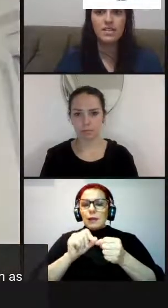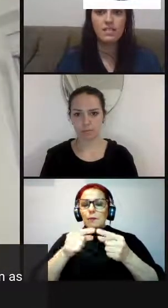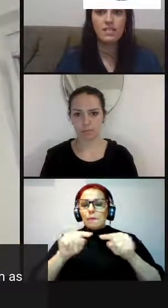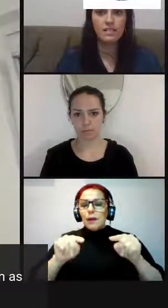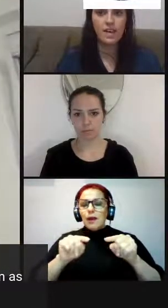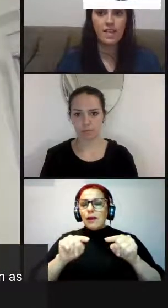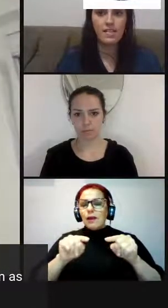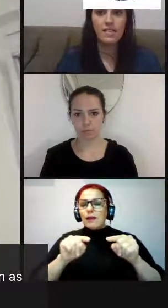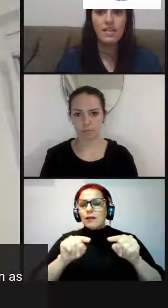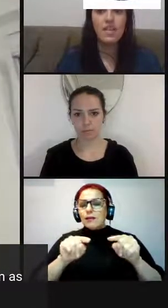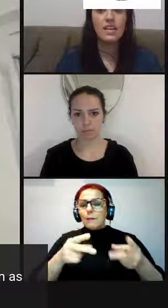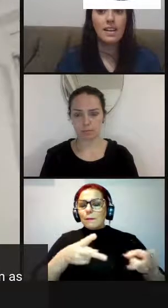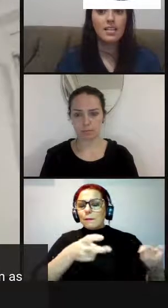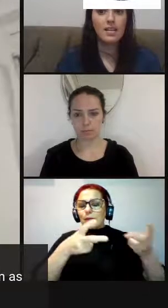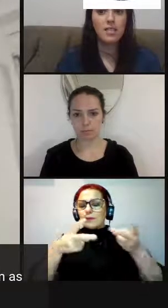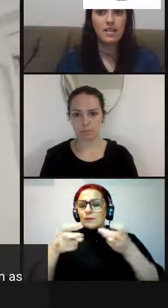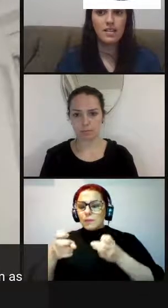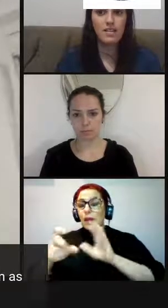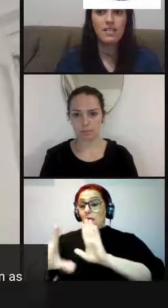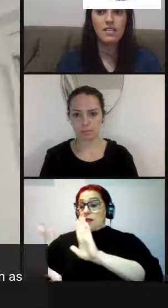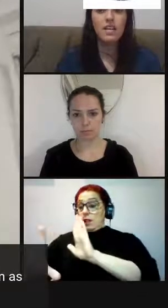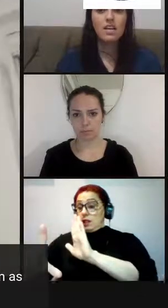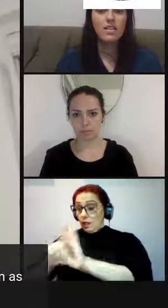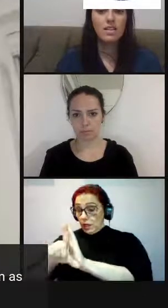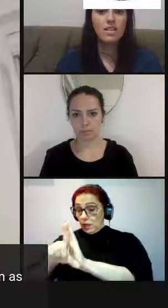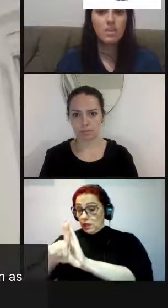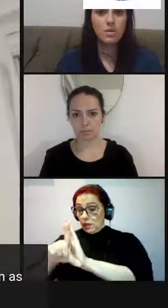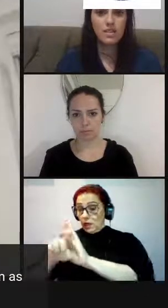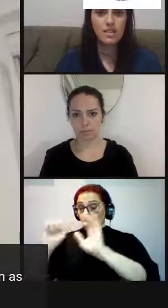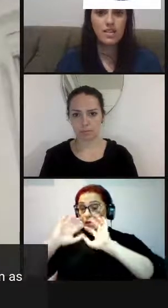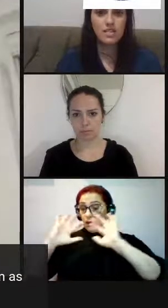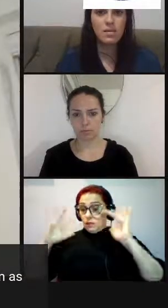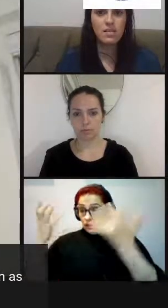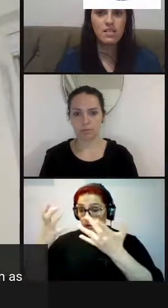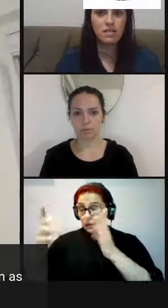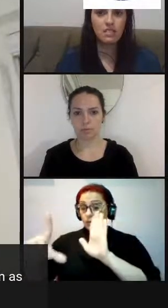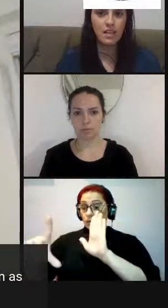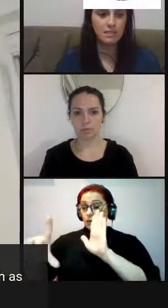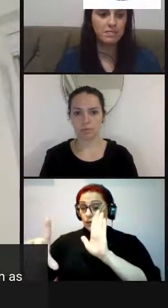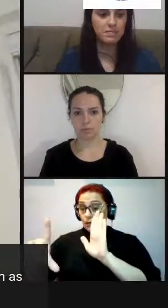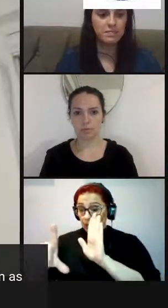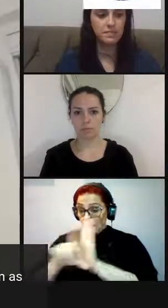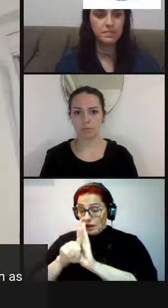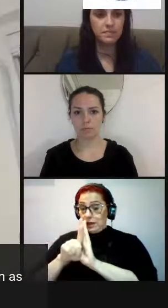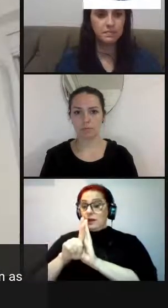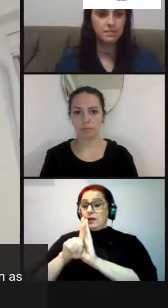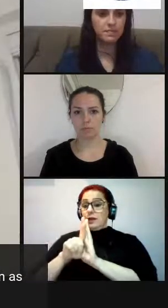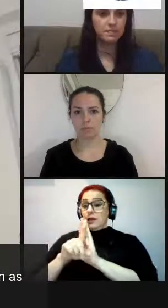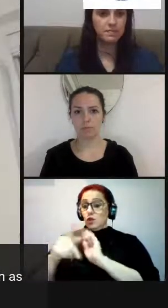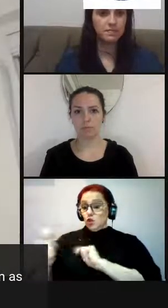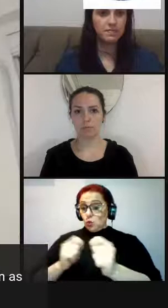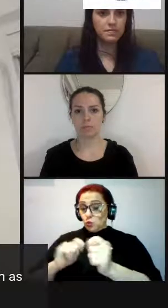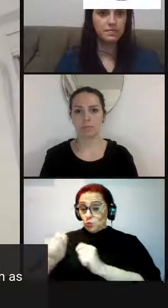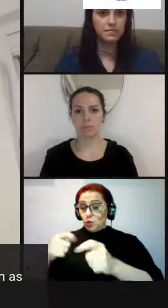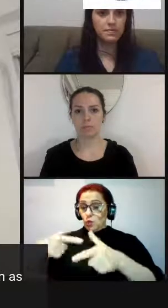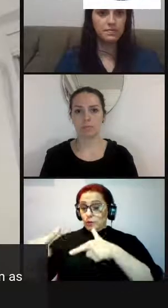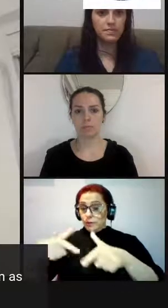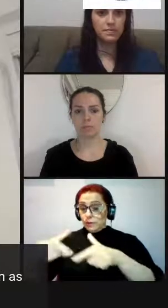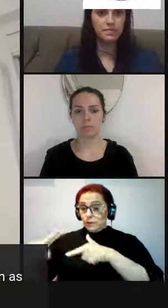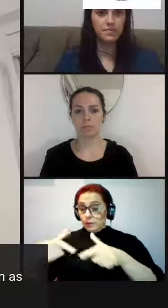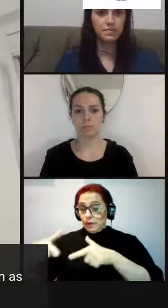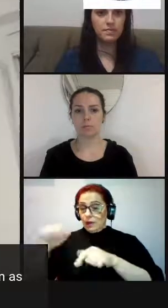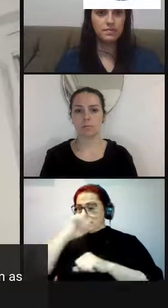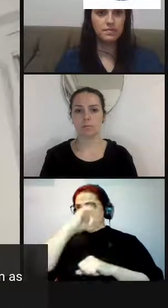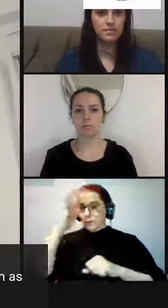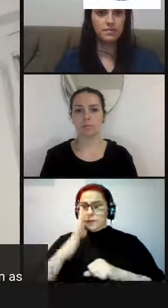lidar com as leis ambientais leis trabalhistas E tantas outras leis que o Brasil tem esse